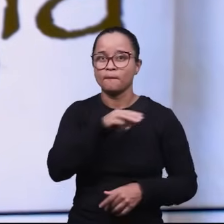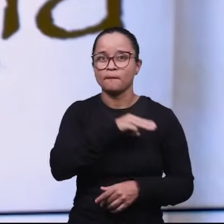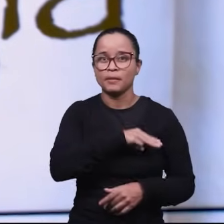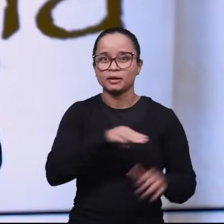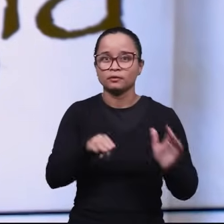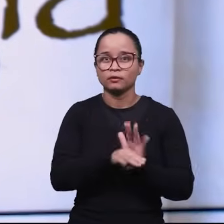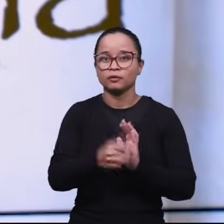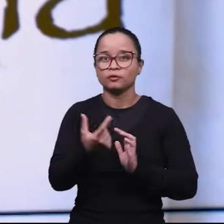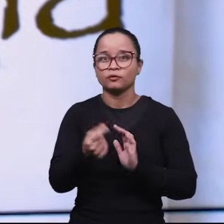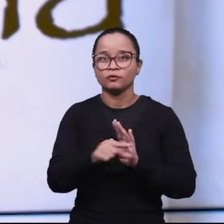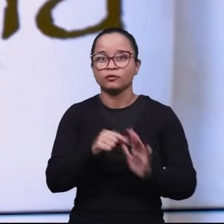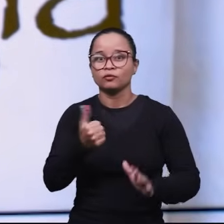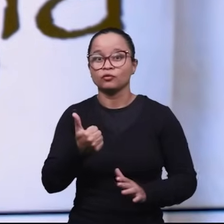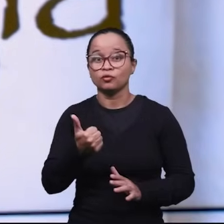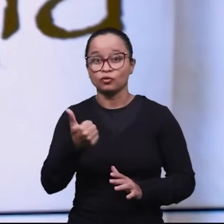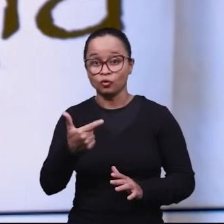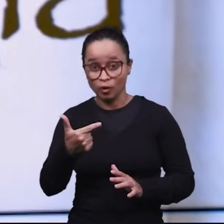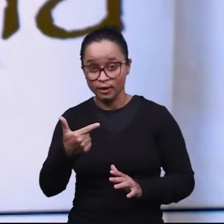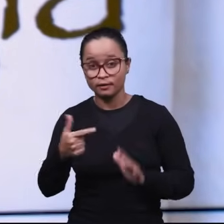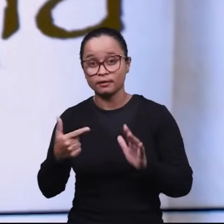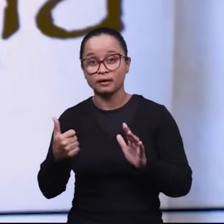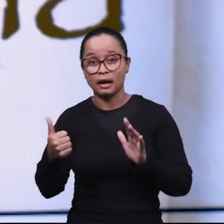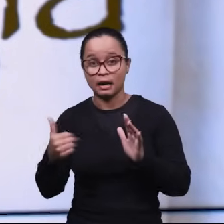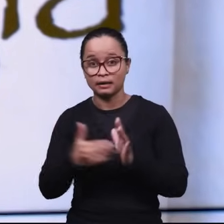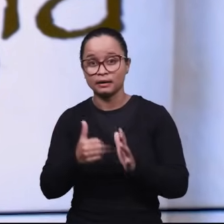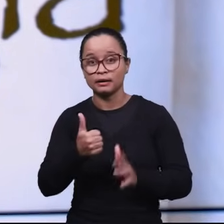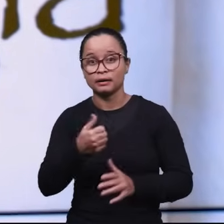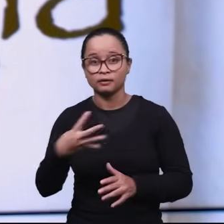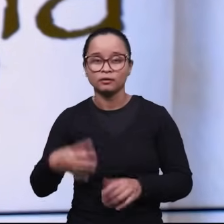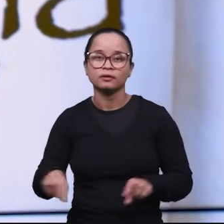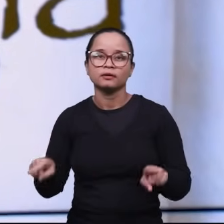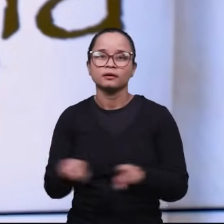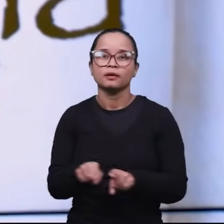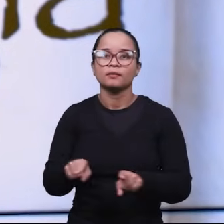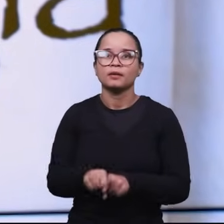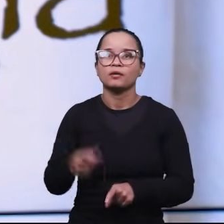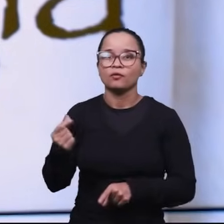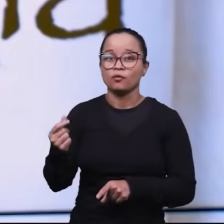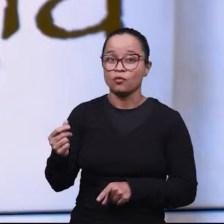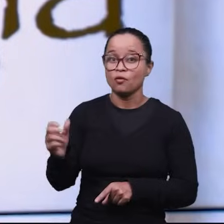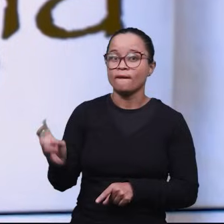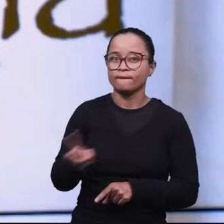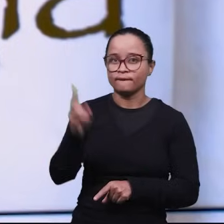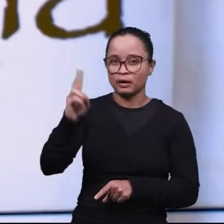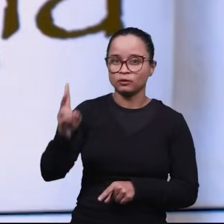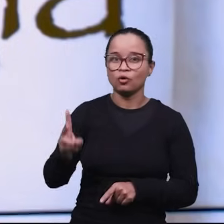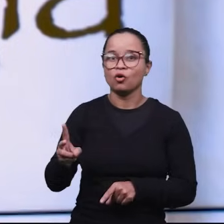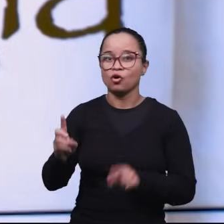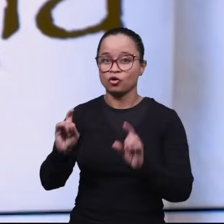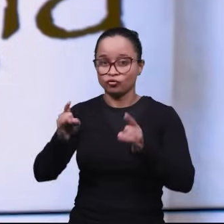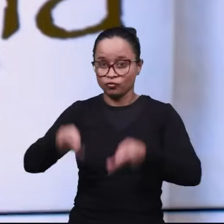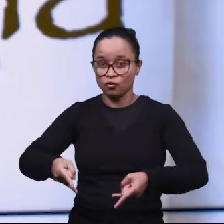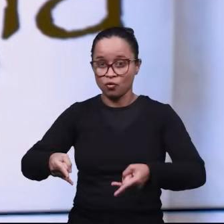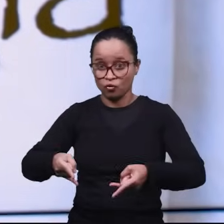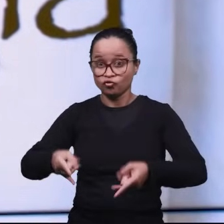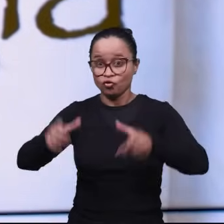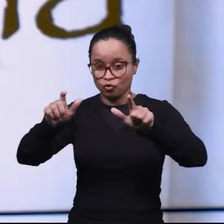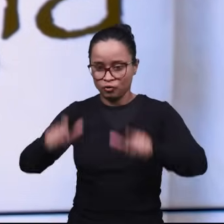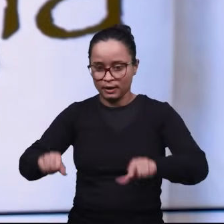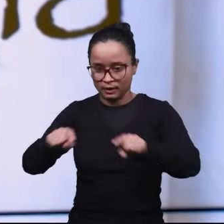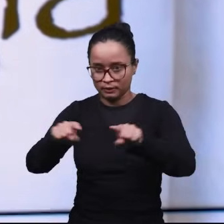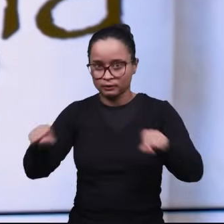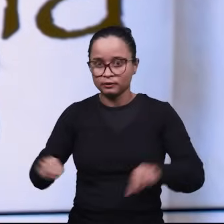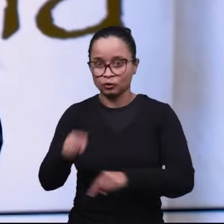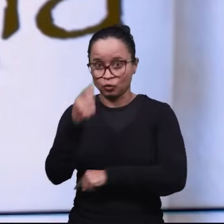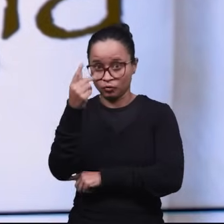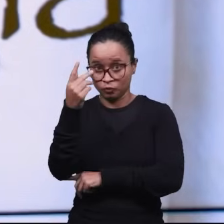20, 2-14, o preço de um quarto em uma pousada, está lá em Lucas 10,